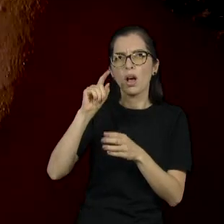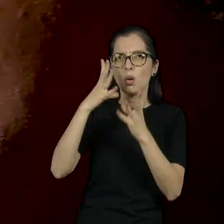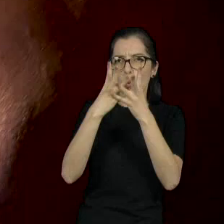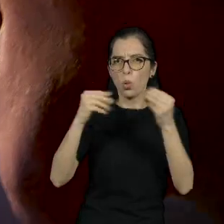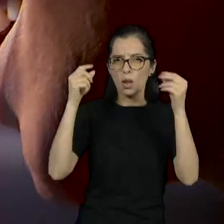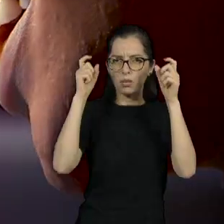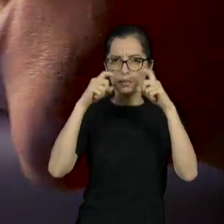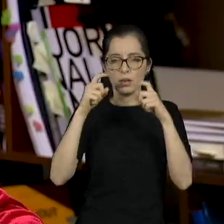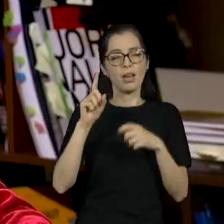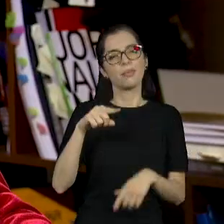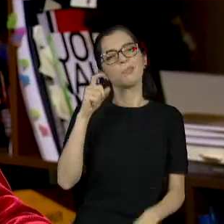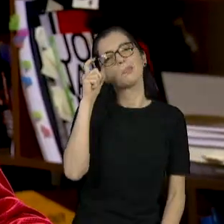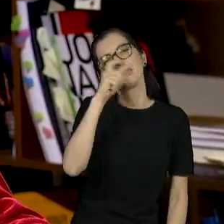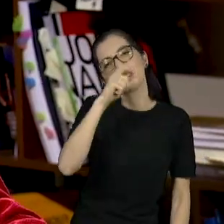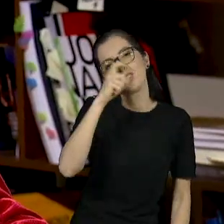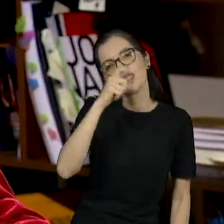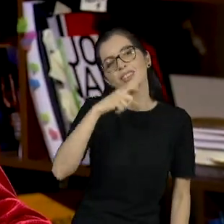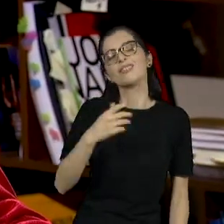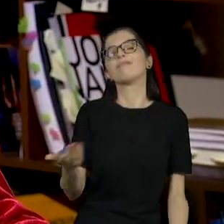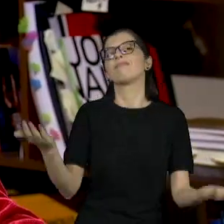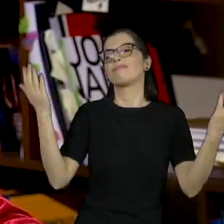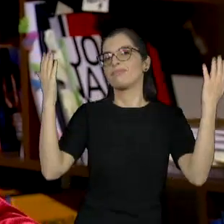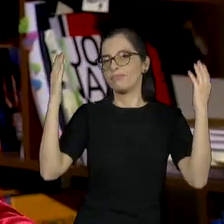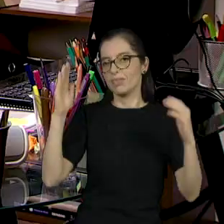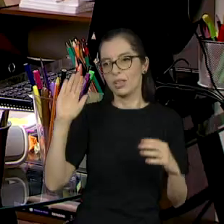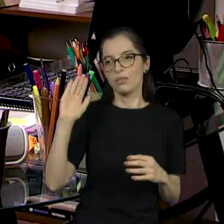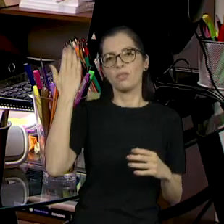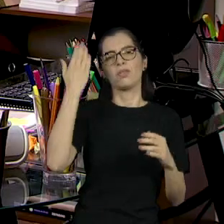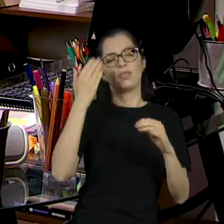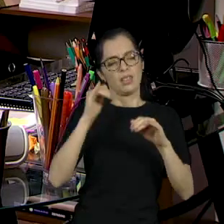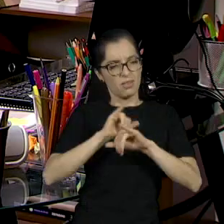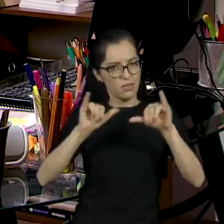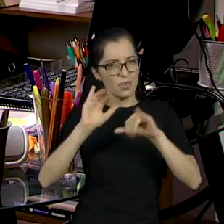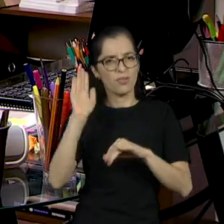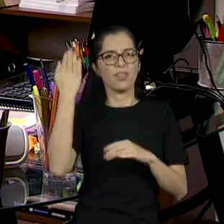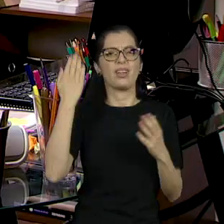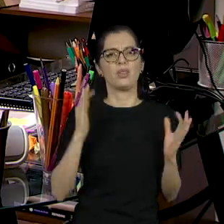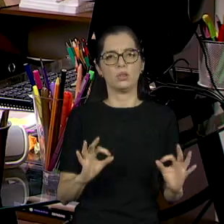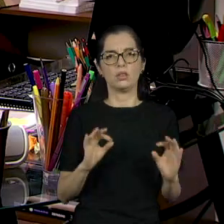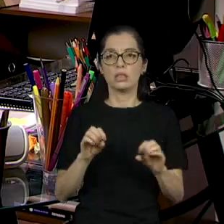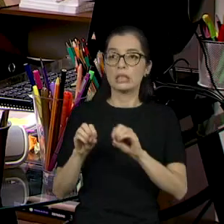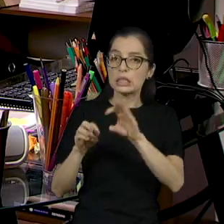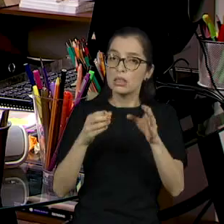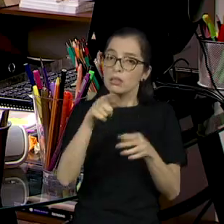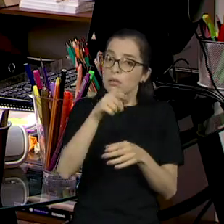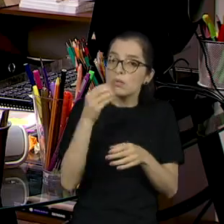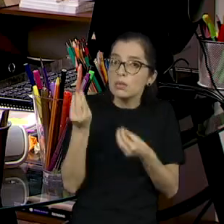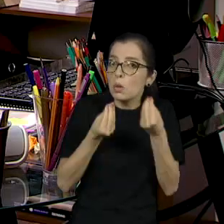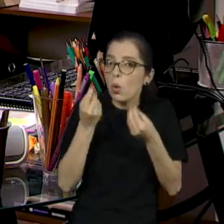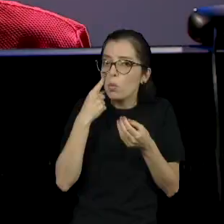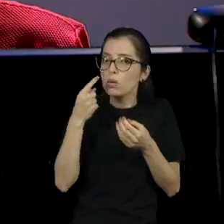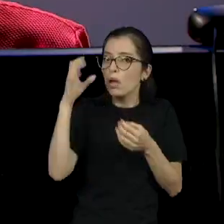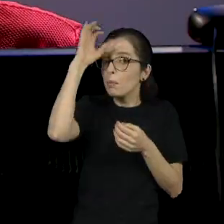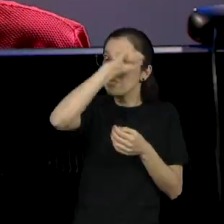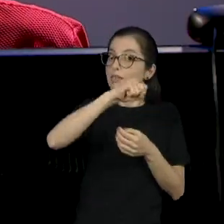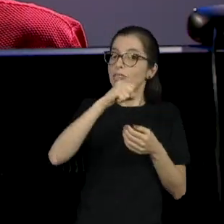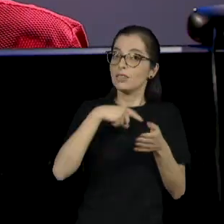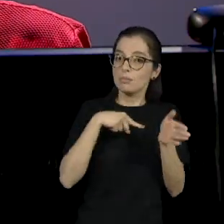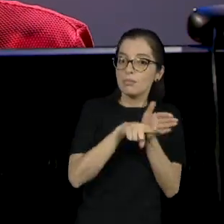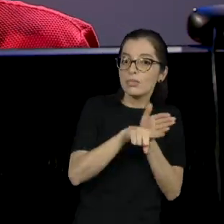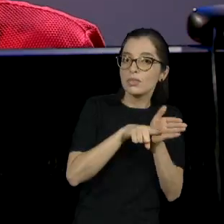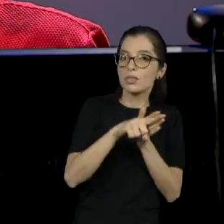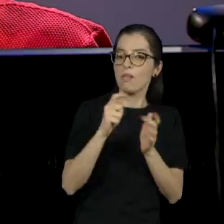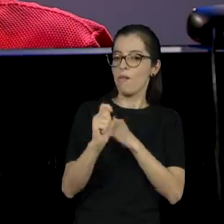Tia Laura, isso é notícia falsa, é fake news. Eu vou te ensinar uma maneira bem legal que eu aprendi pra gente não cair mais nesse